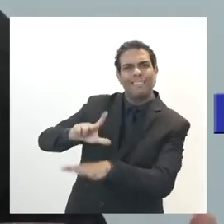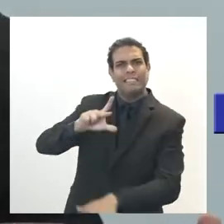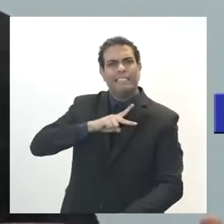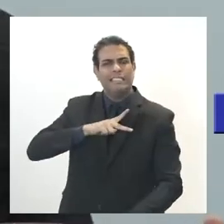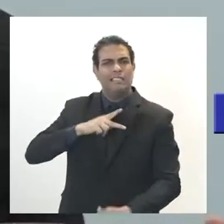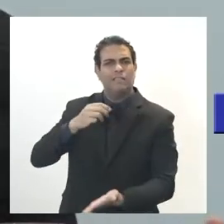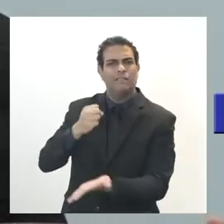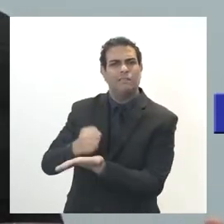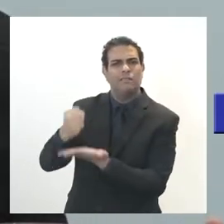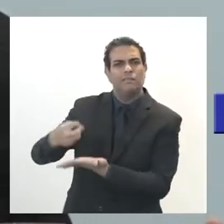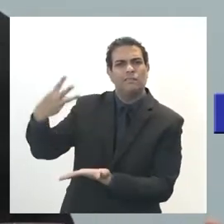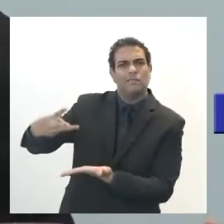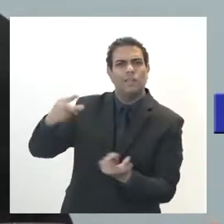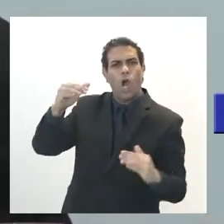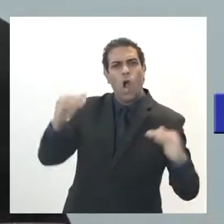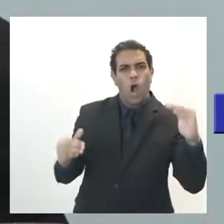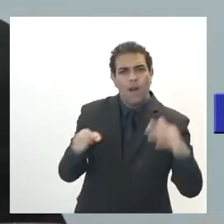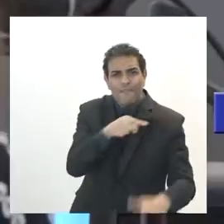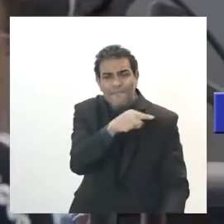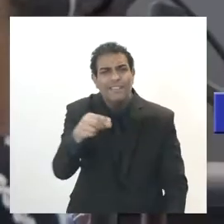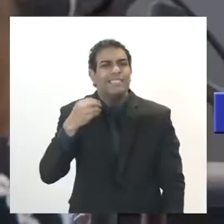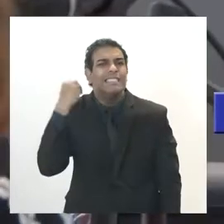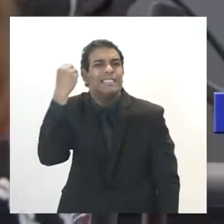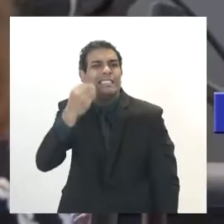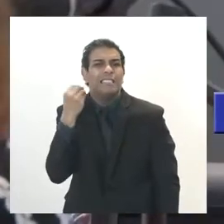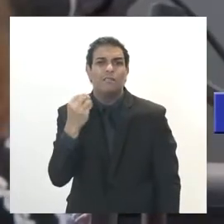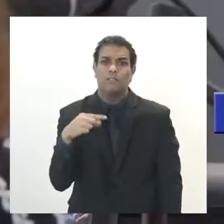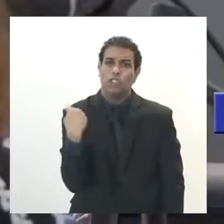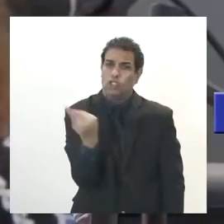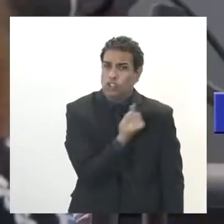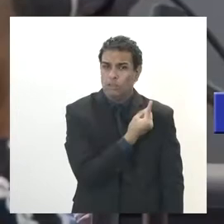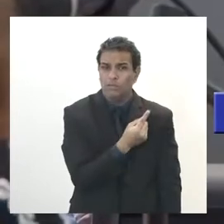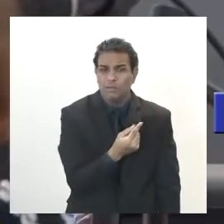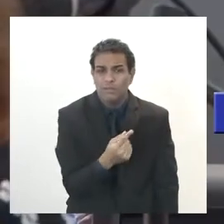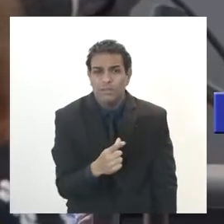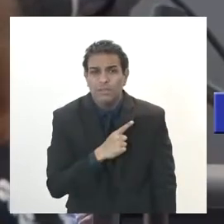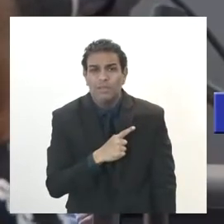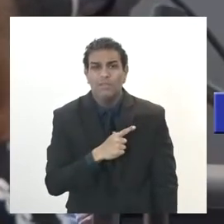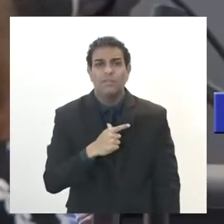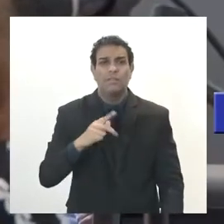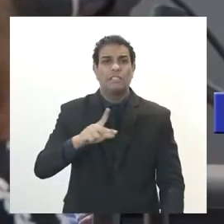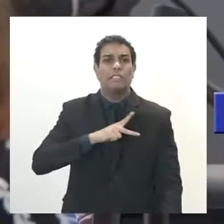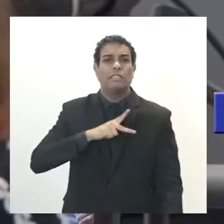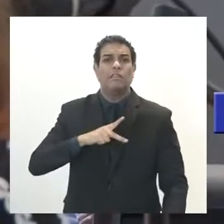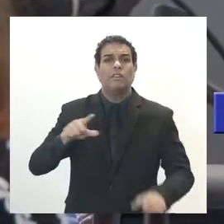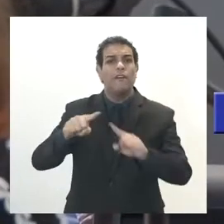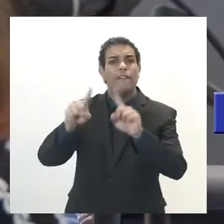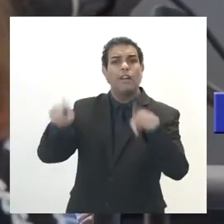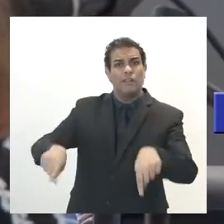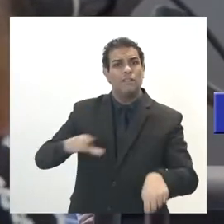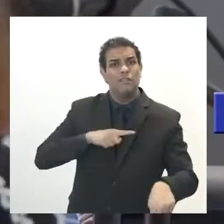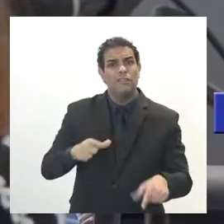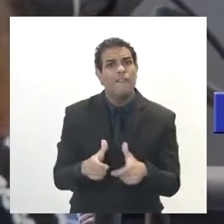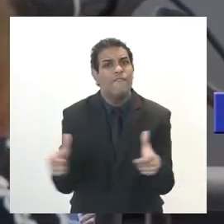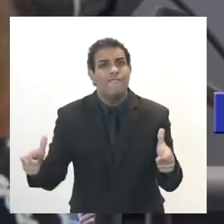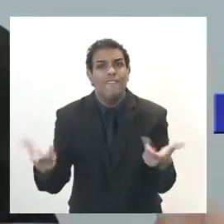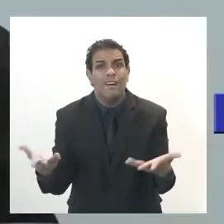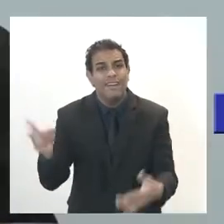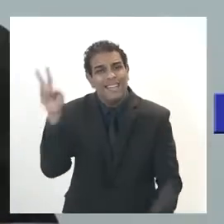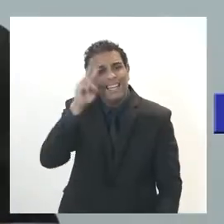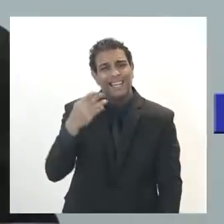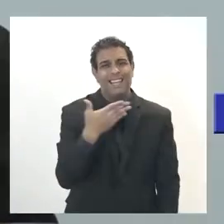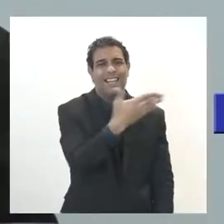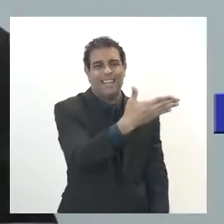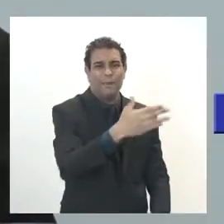pessoal Quais são as experiências recentes inclusive que nós temos né com a privatização de serviços públicos essenciais que que aconteceu no